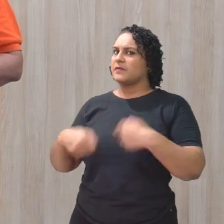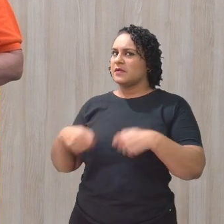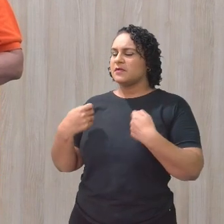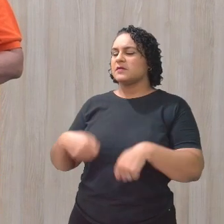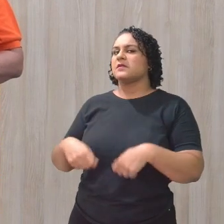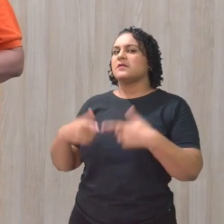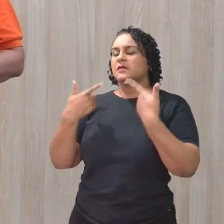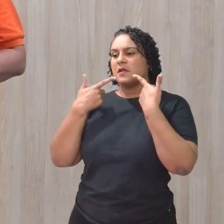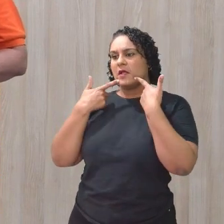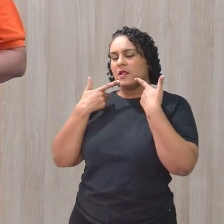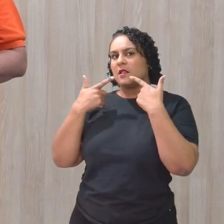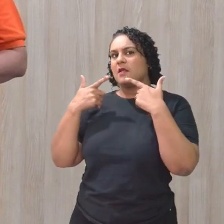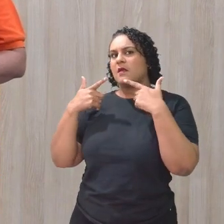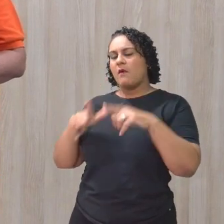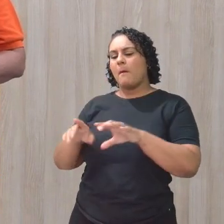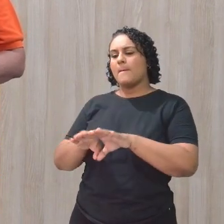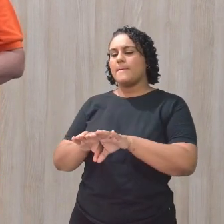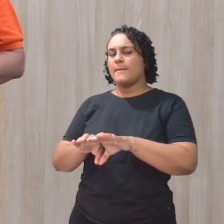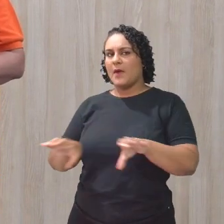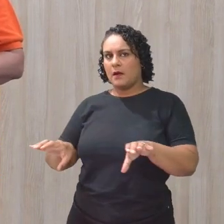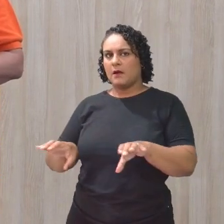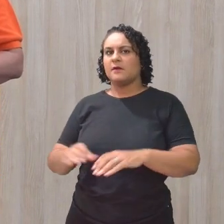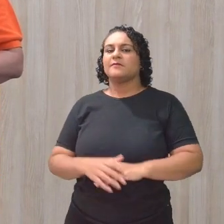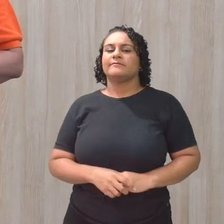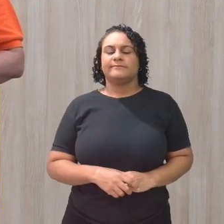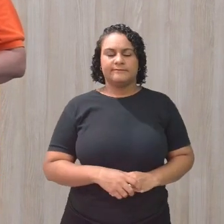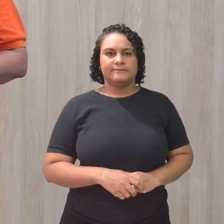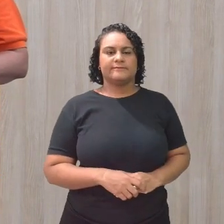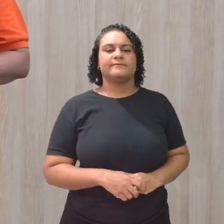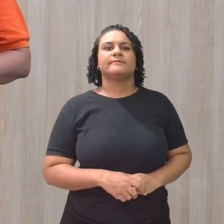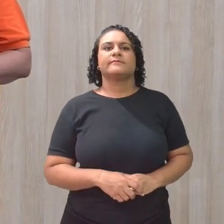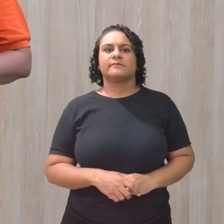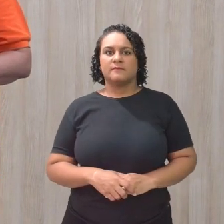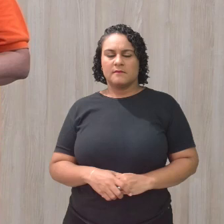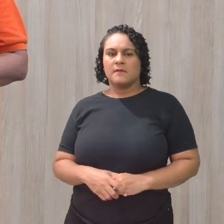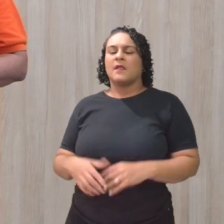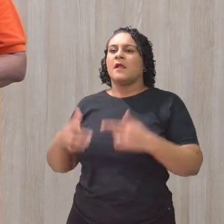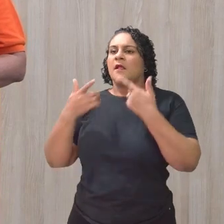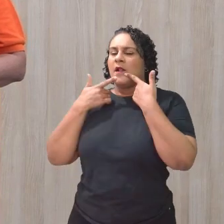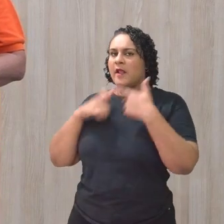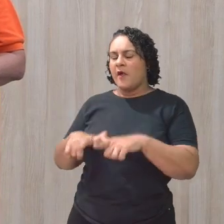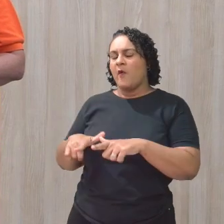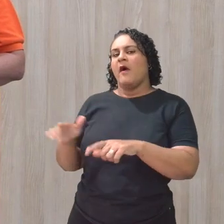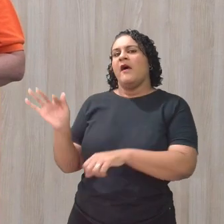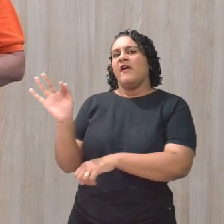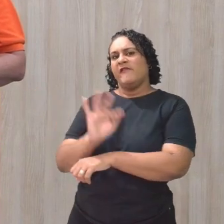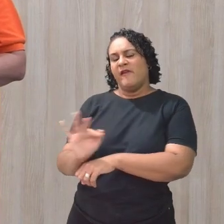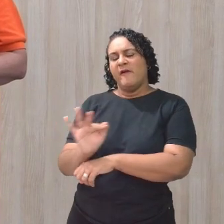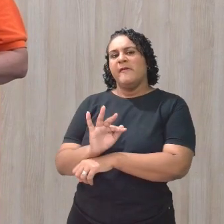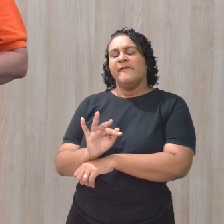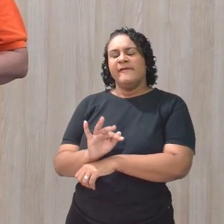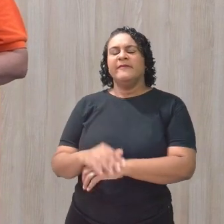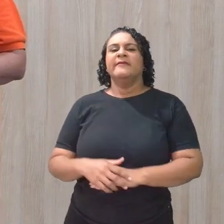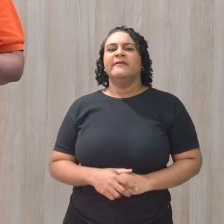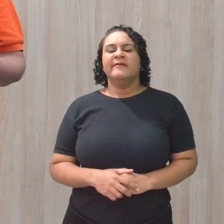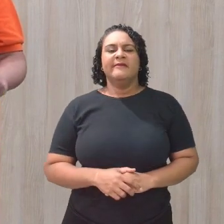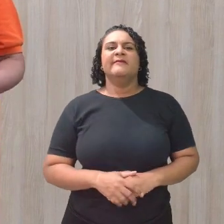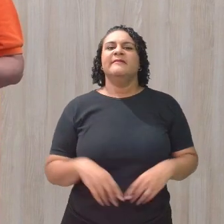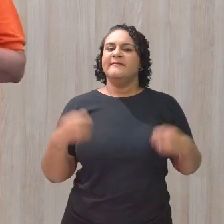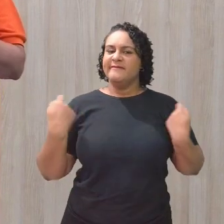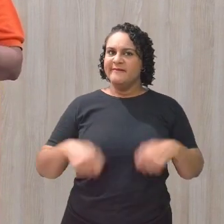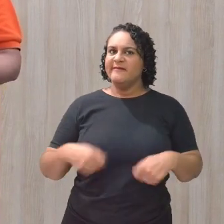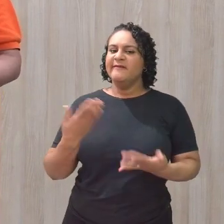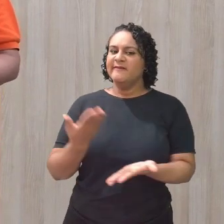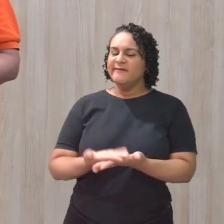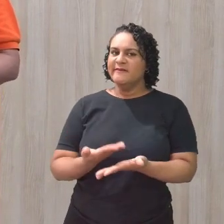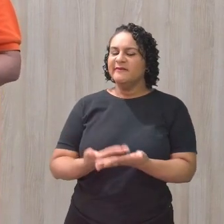da língua padrão, não é? Então, da linguagem formal e não da informal. Então, é necessário estudar